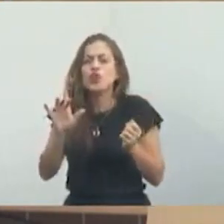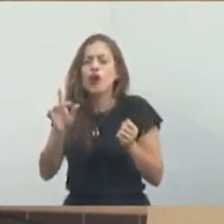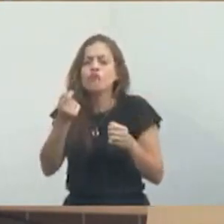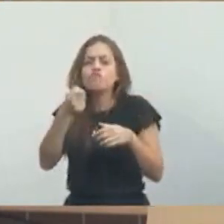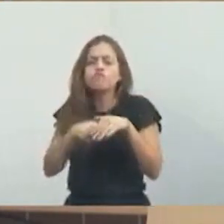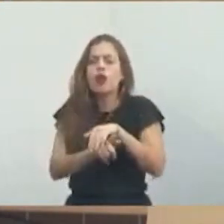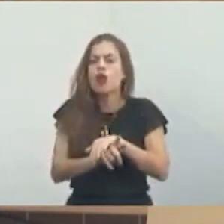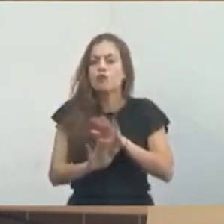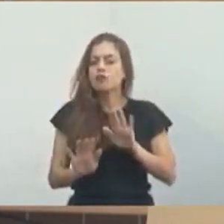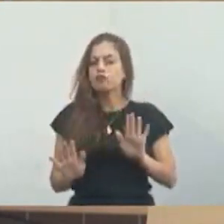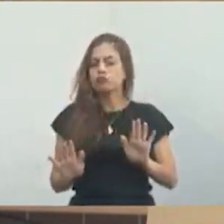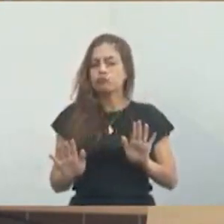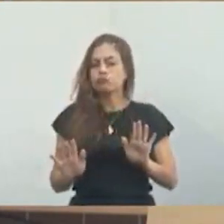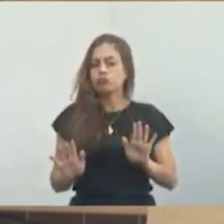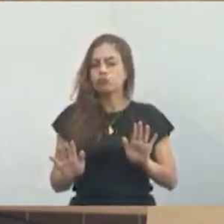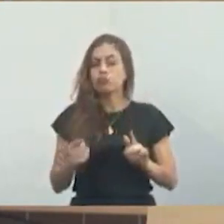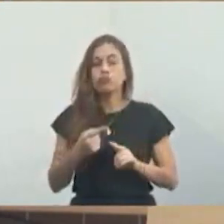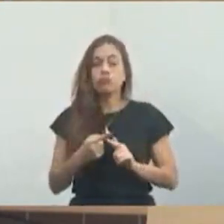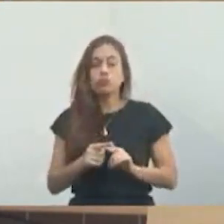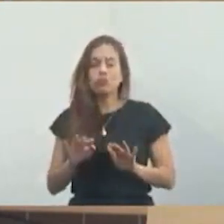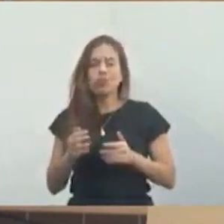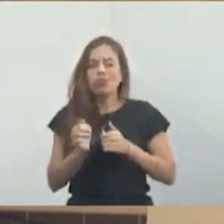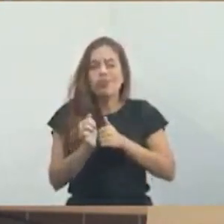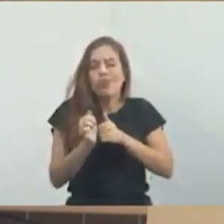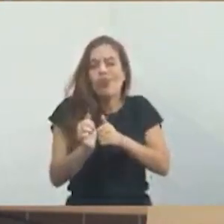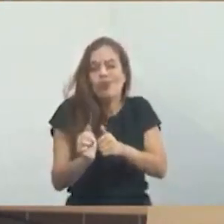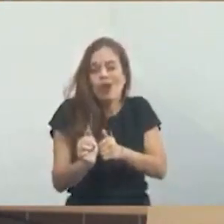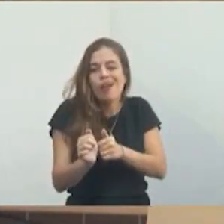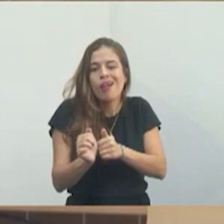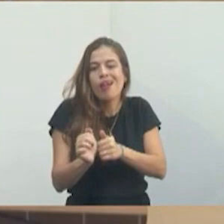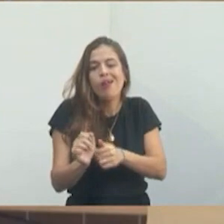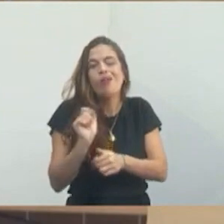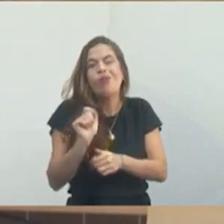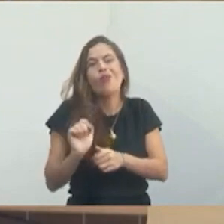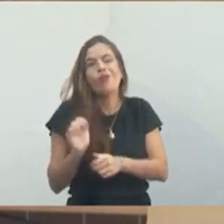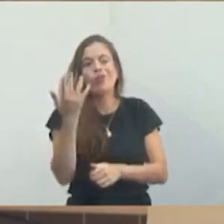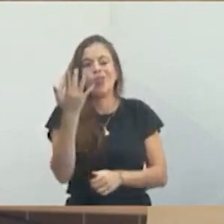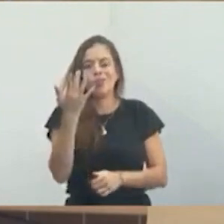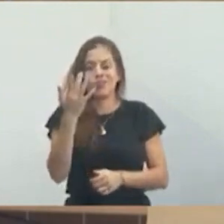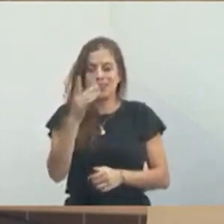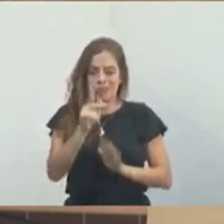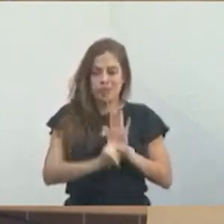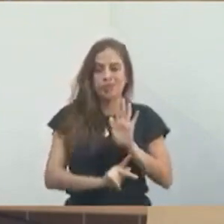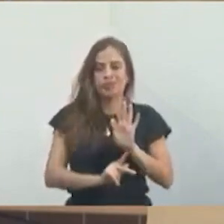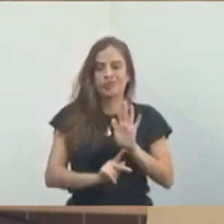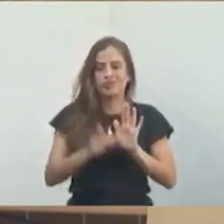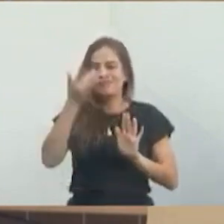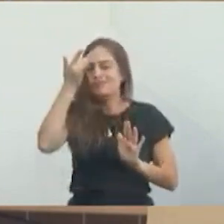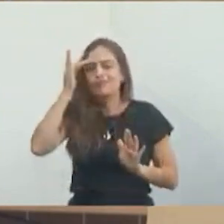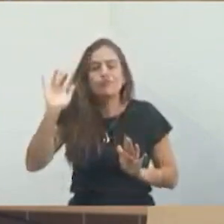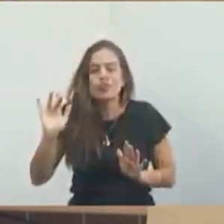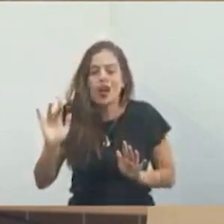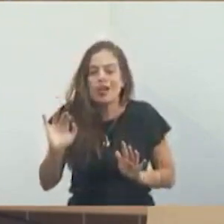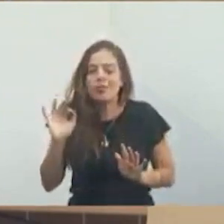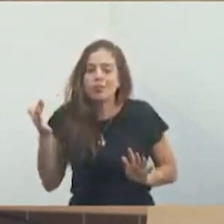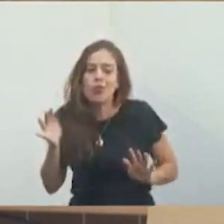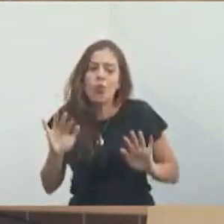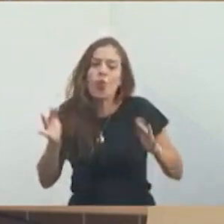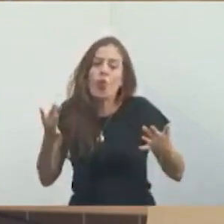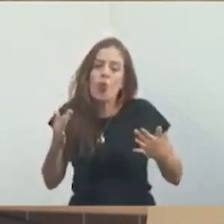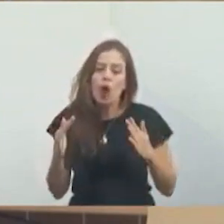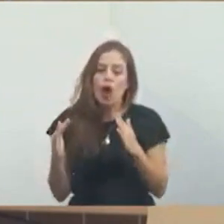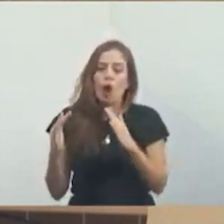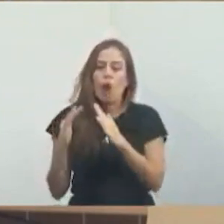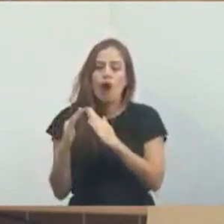fundo, porque quando ela deposita no fundo, ela não consegue acompanhar a execução do projeto. Na verdade, não sabe nem para qual